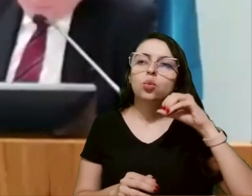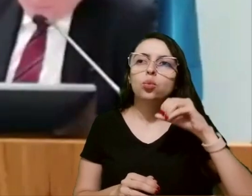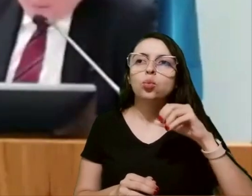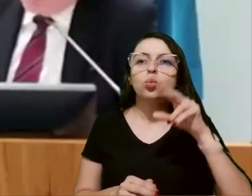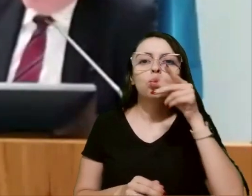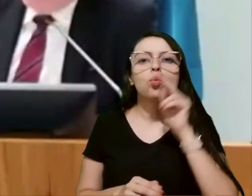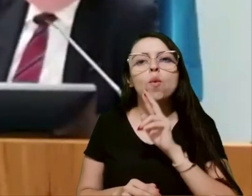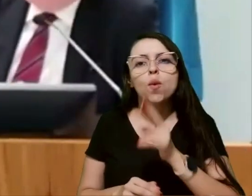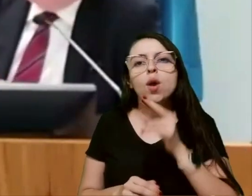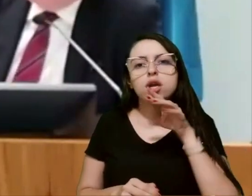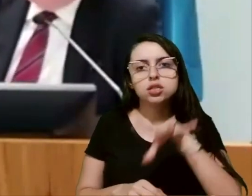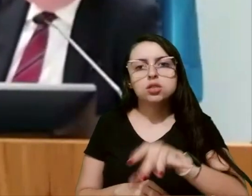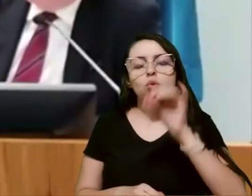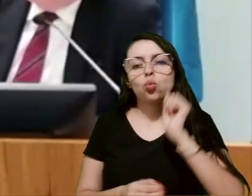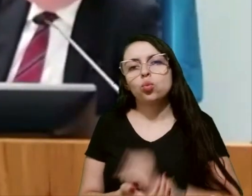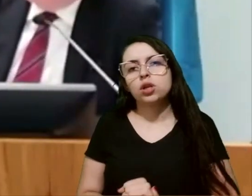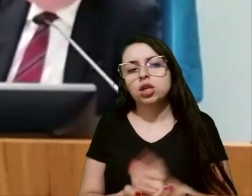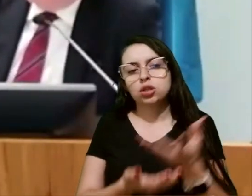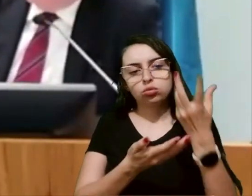isso